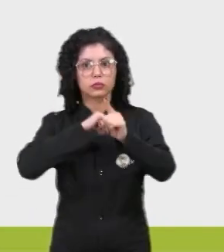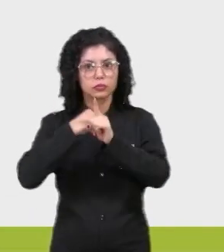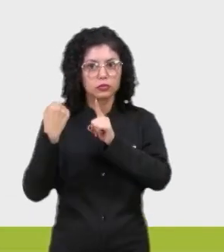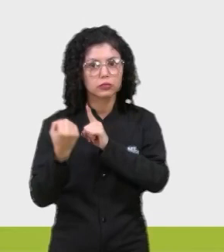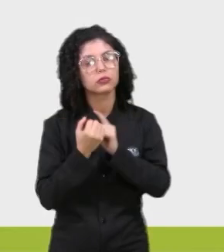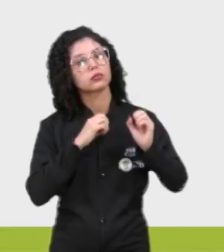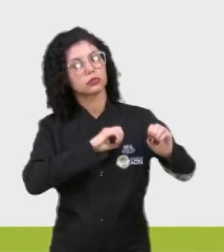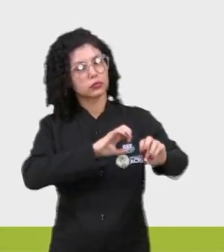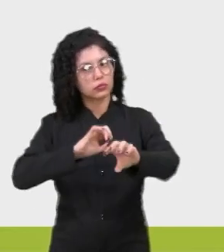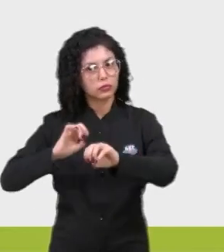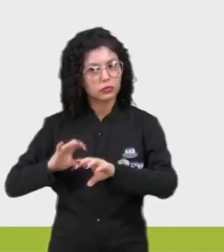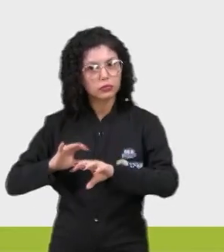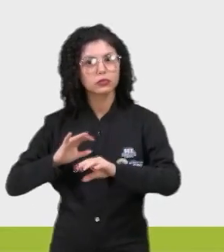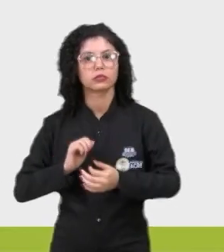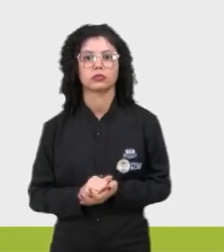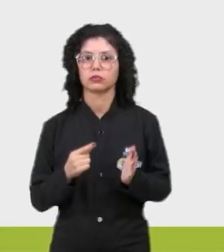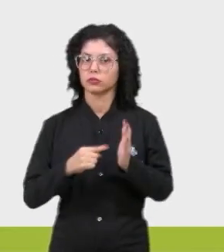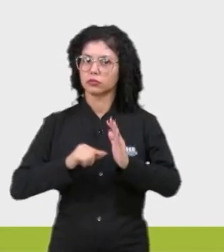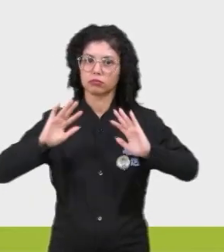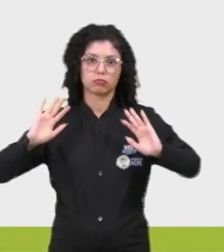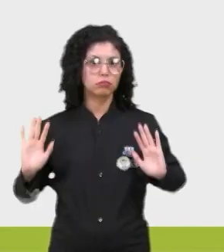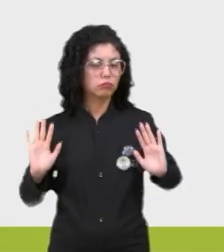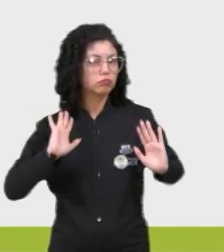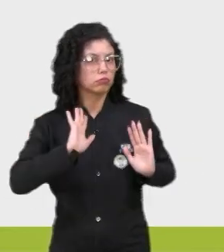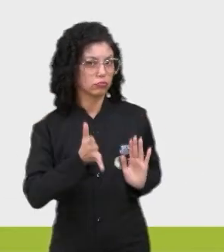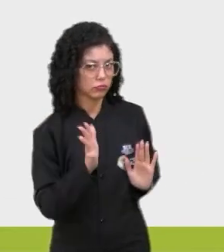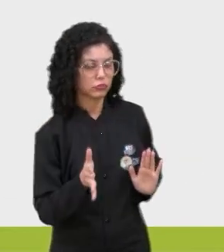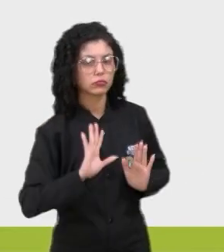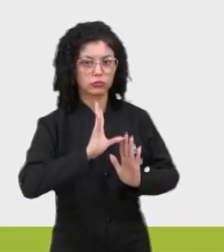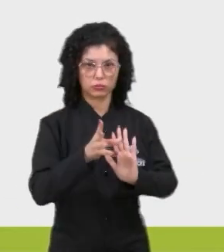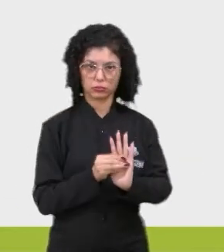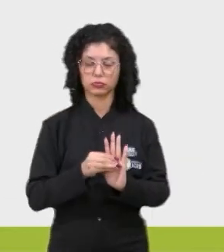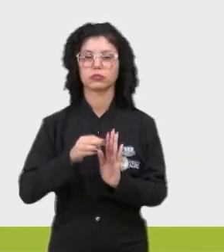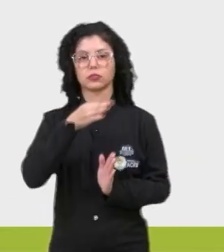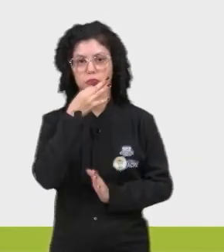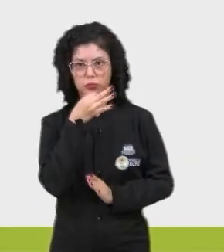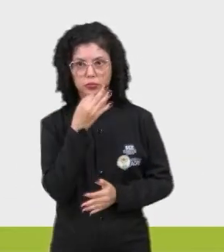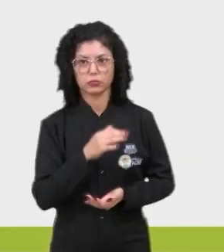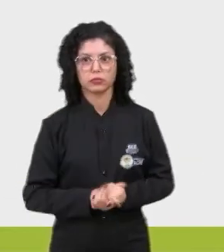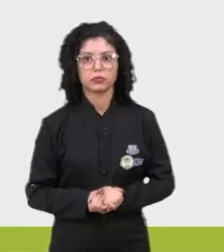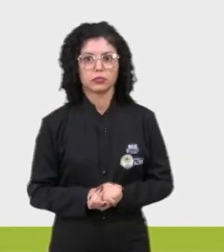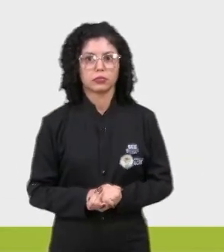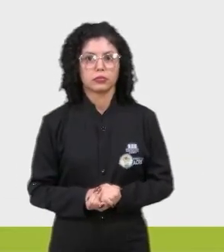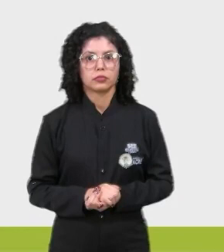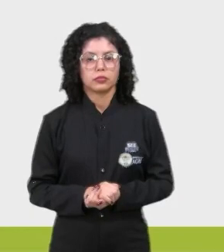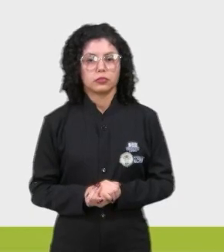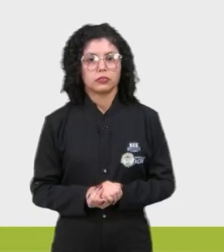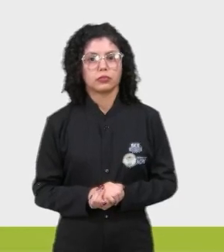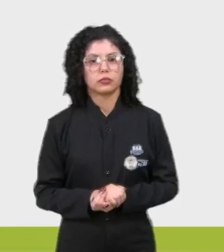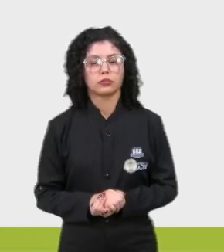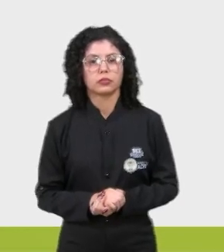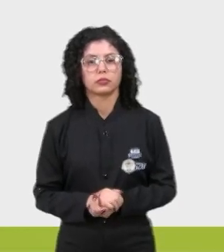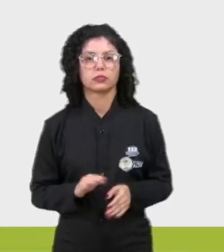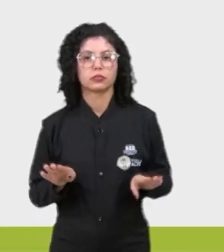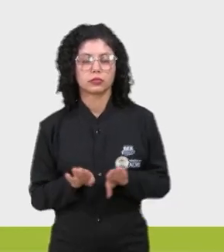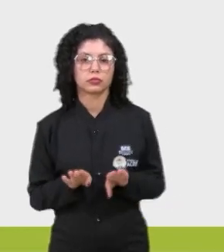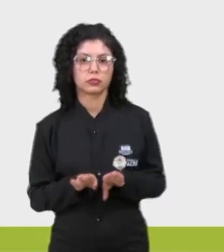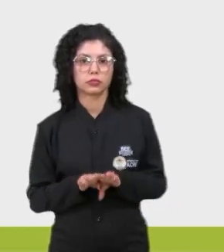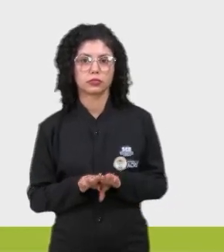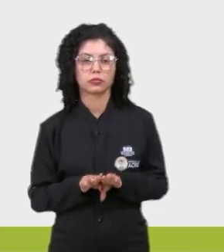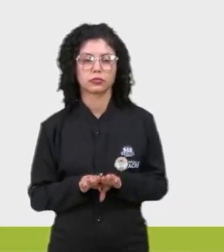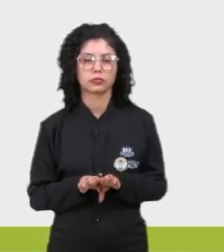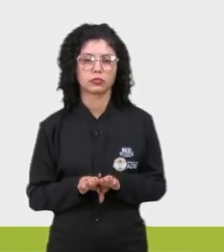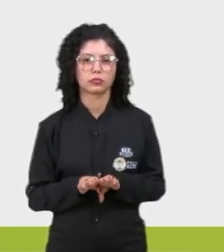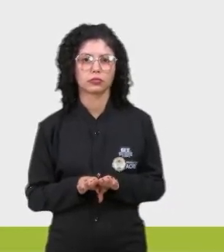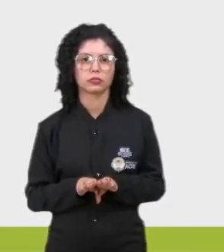a educação. Ponto. Você já colocou o seu argumento. Temos também uma citação do Zygmunt Bauman,